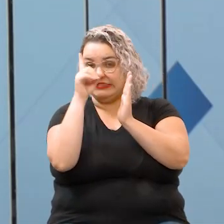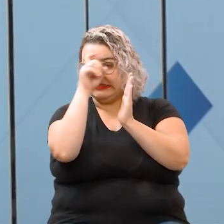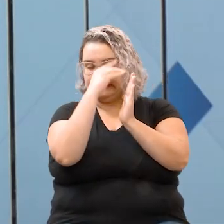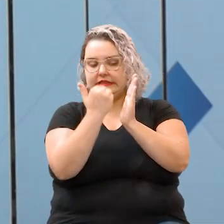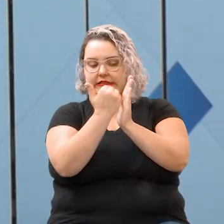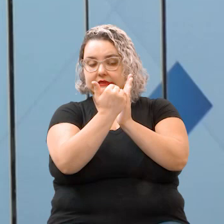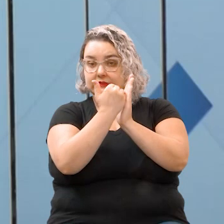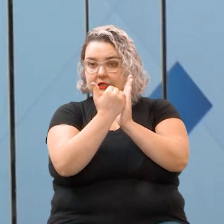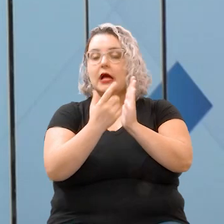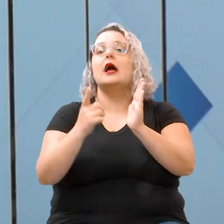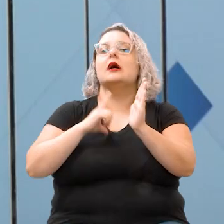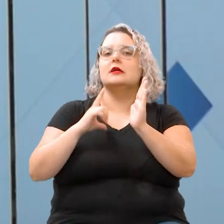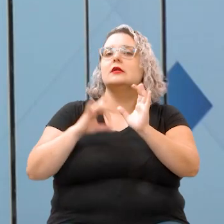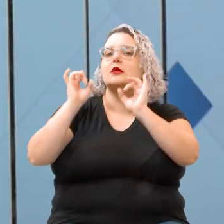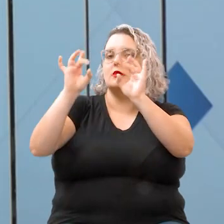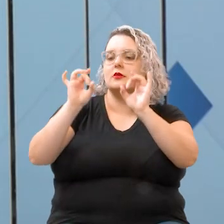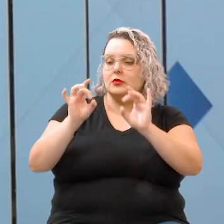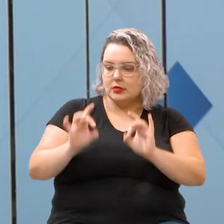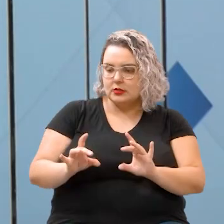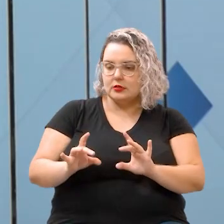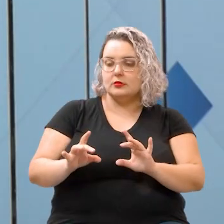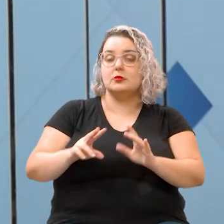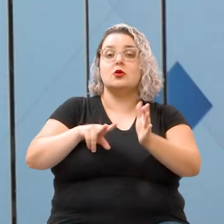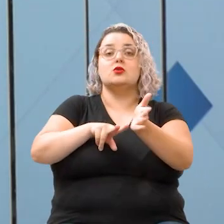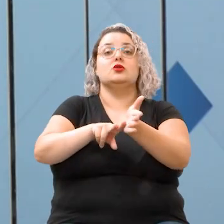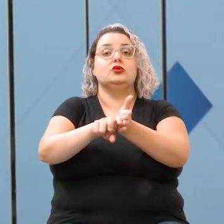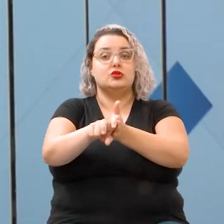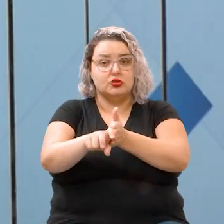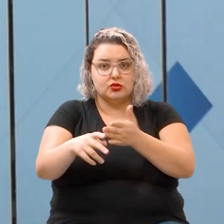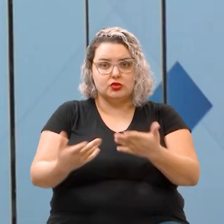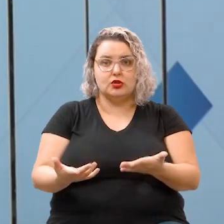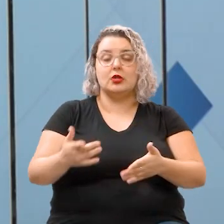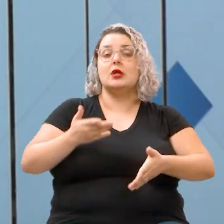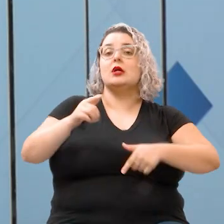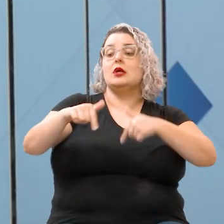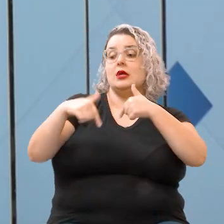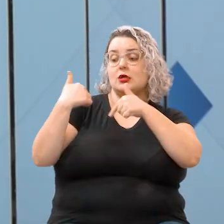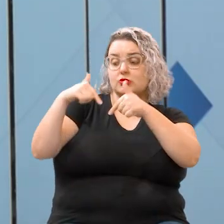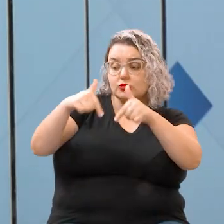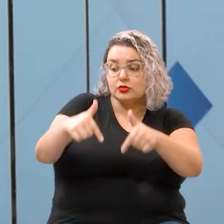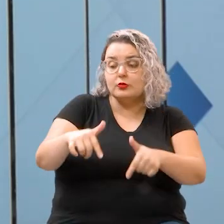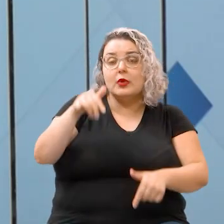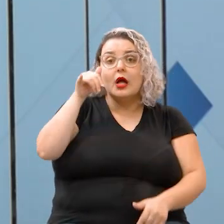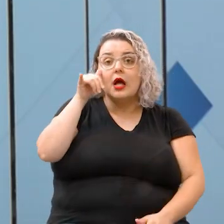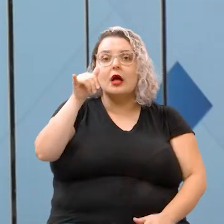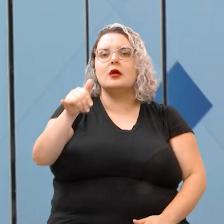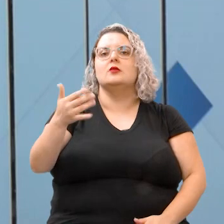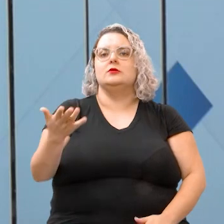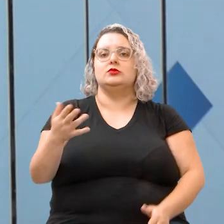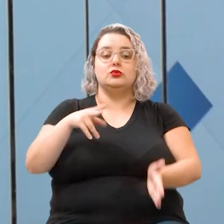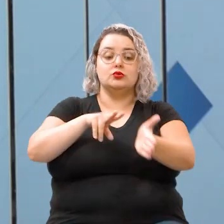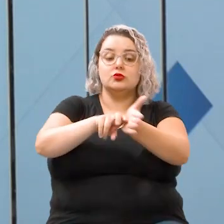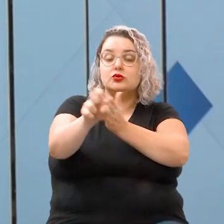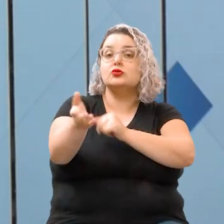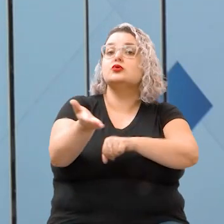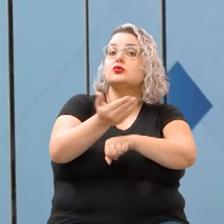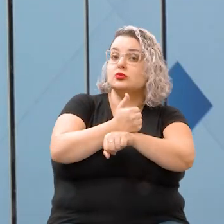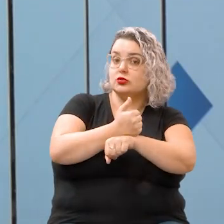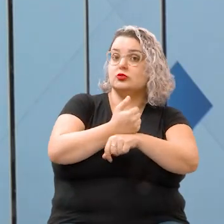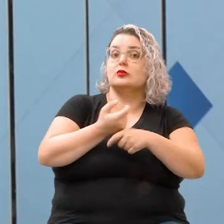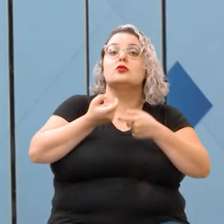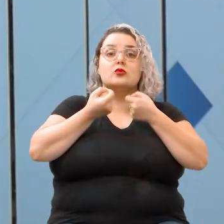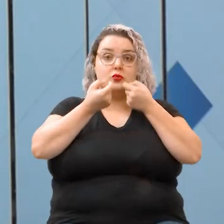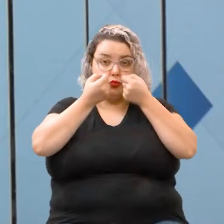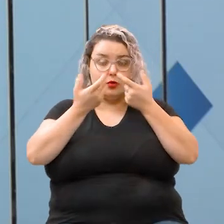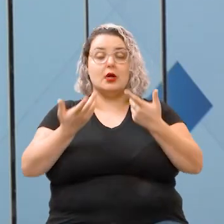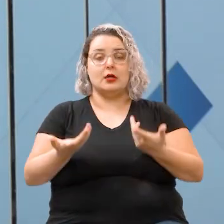Nós temos aí a especialidade de diagnóstico, né? Que trabalha com a prevenção, né? Do diagnóstico precoce do câncer.